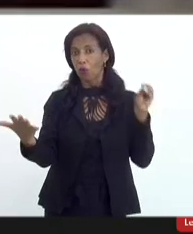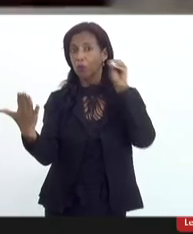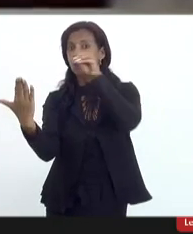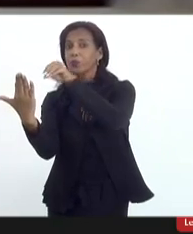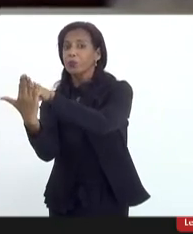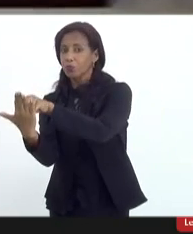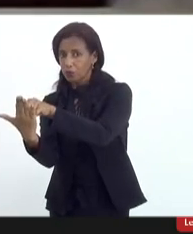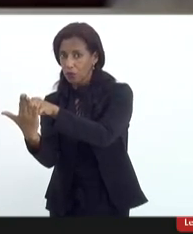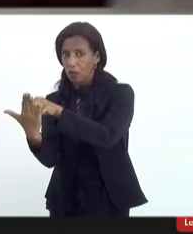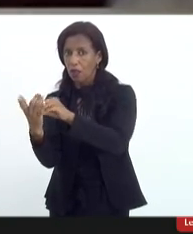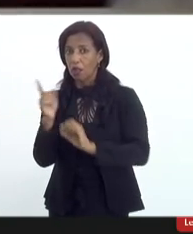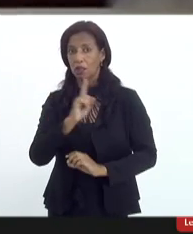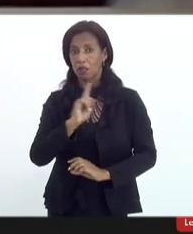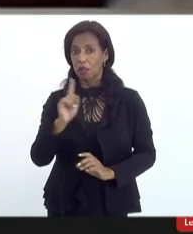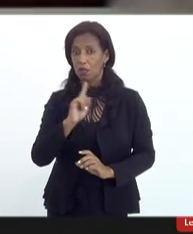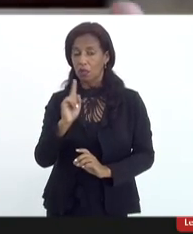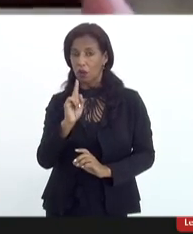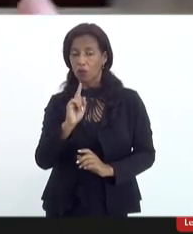integrados, não foram